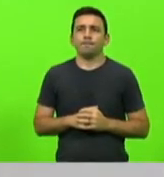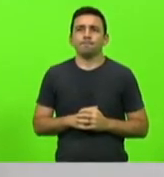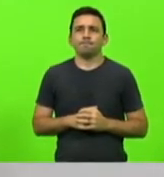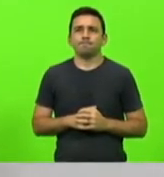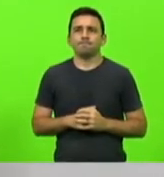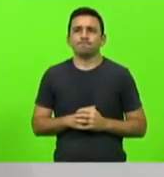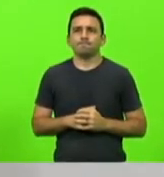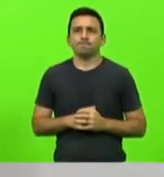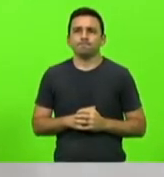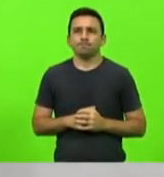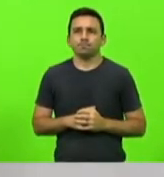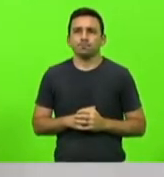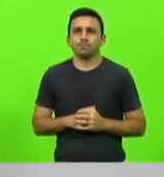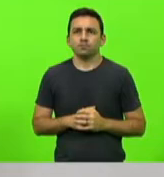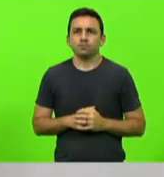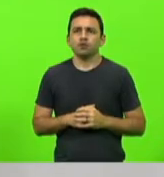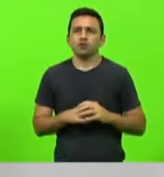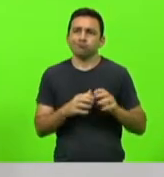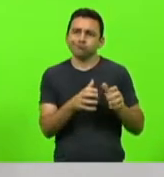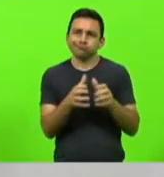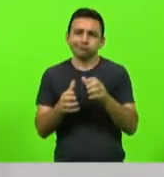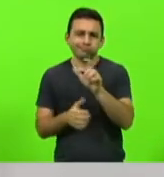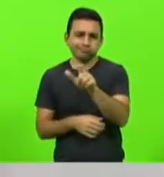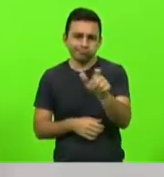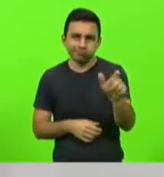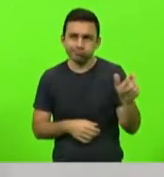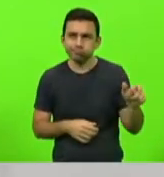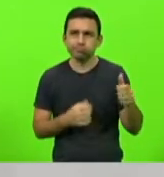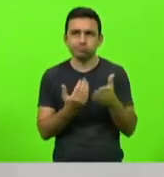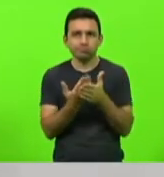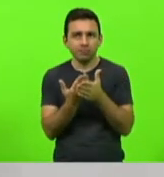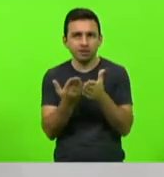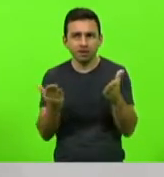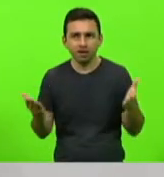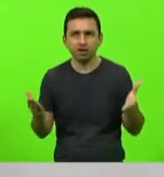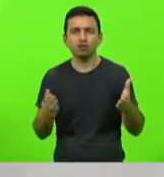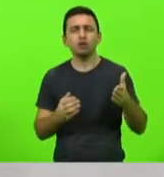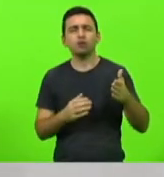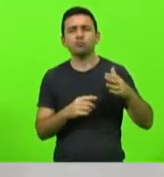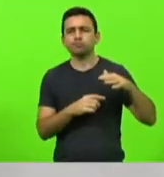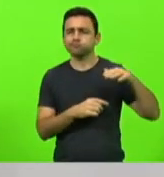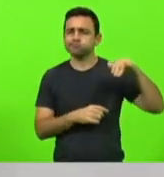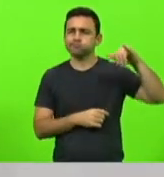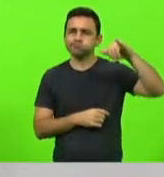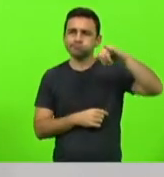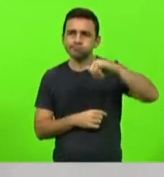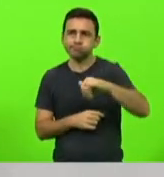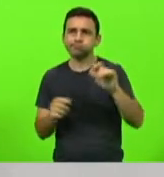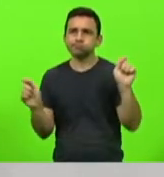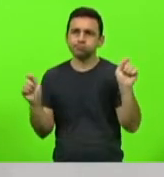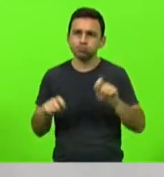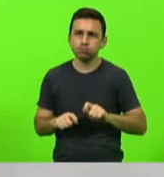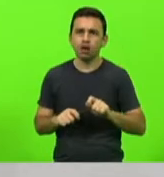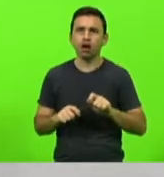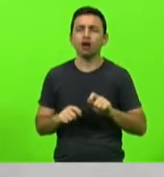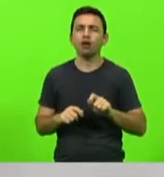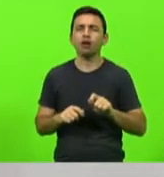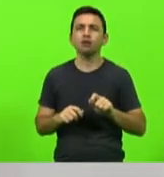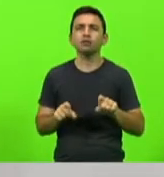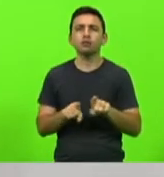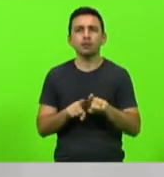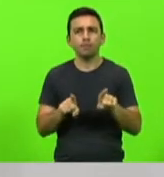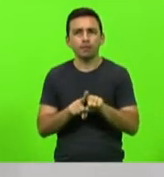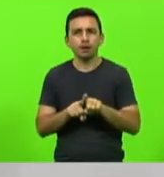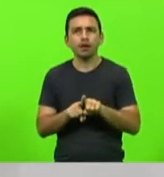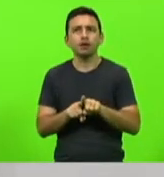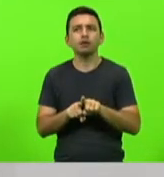agentes, escrivães, atuarem como piloto de avião, não só de helicóptero, não